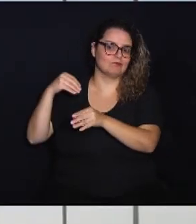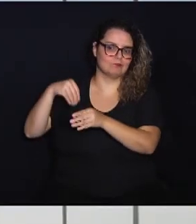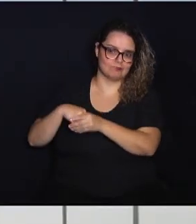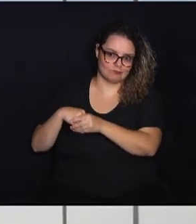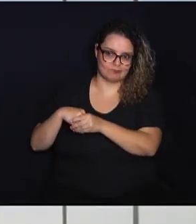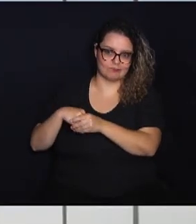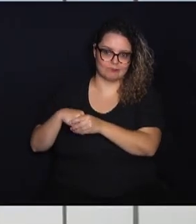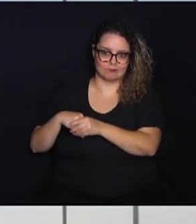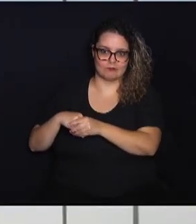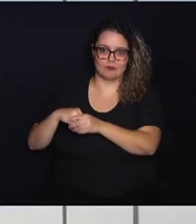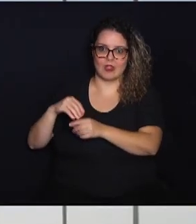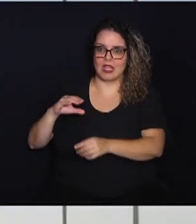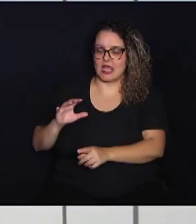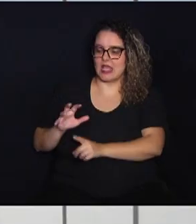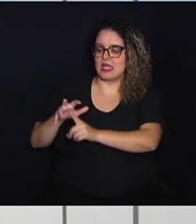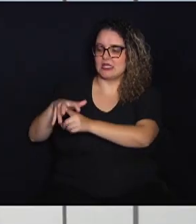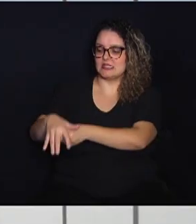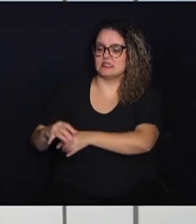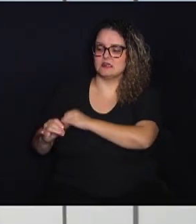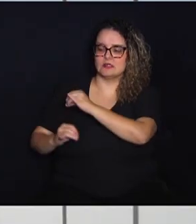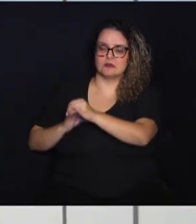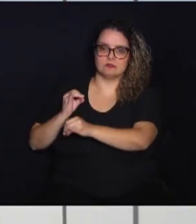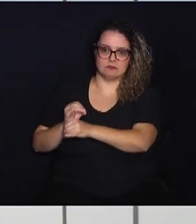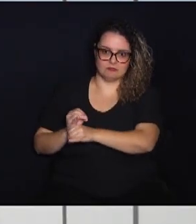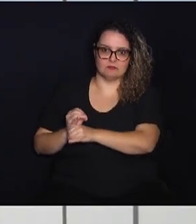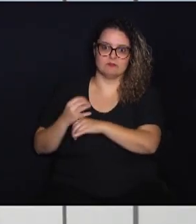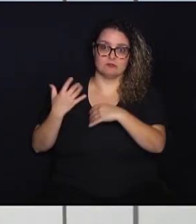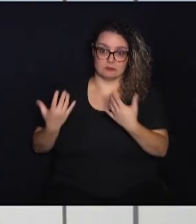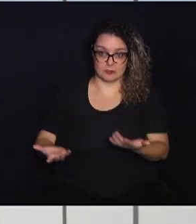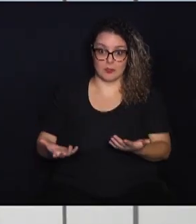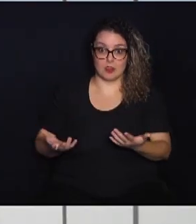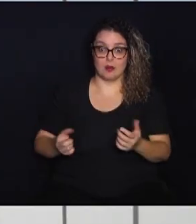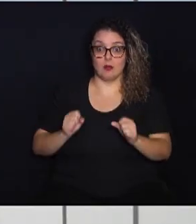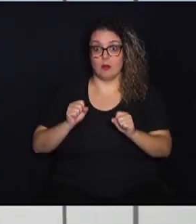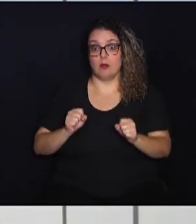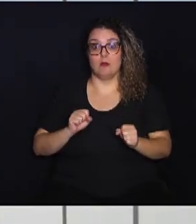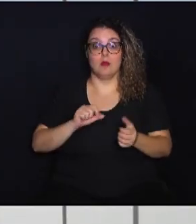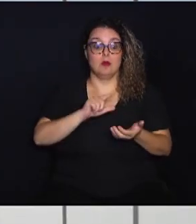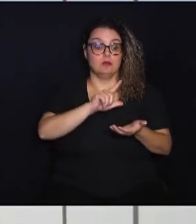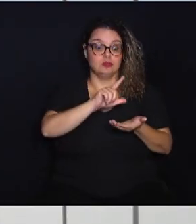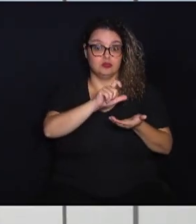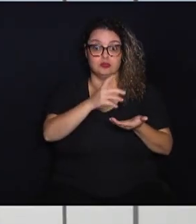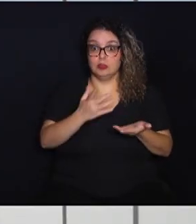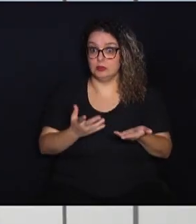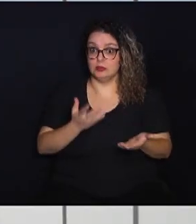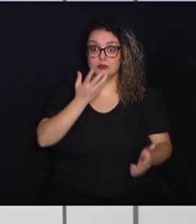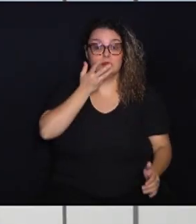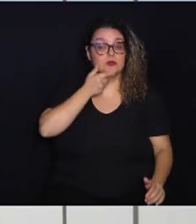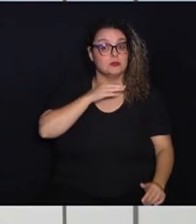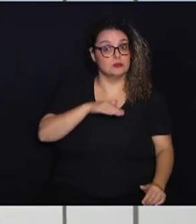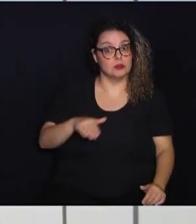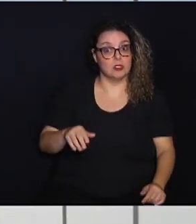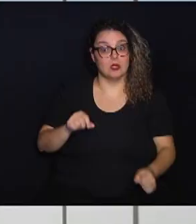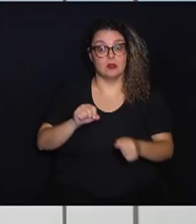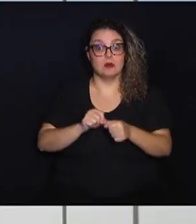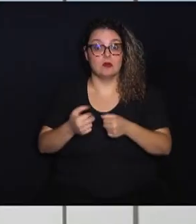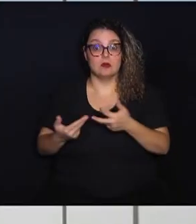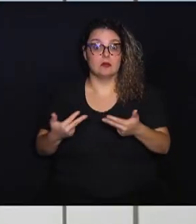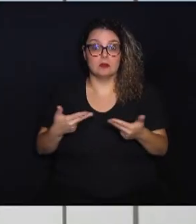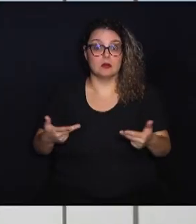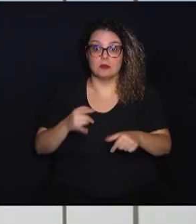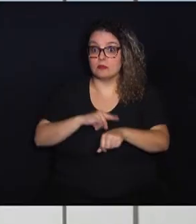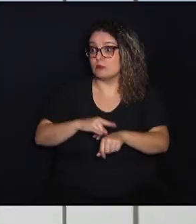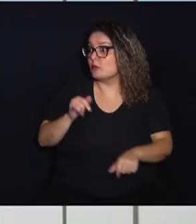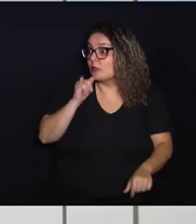gente chama de cyberbullying. Então, podem tirar foto, por exemplo, de uma criança fazendo alguma coisa no banheiro,